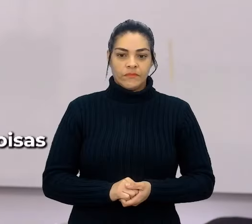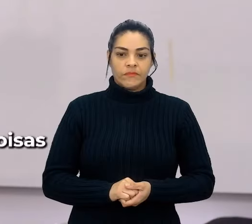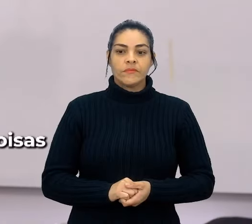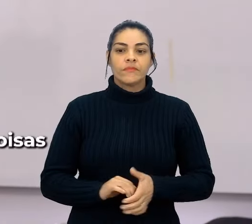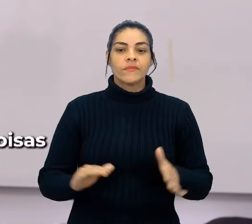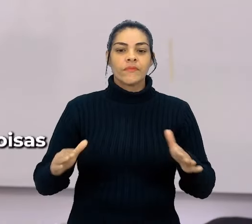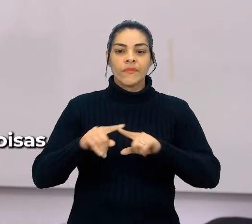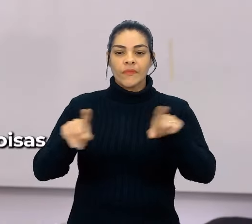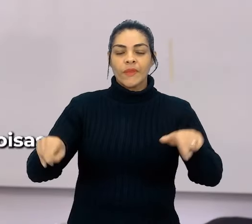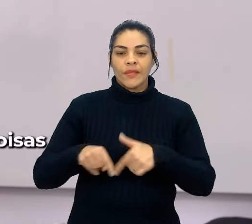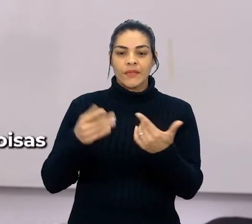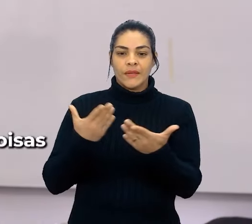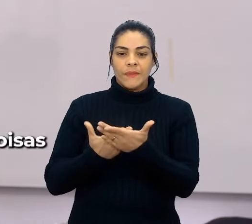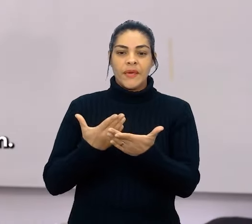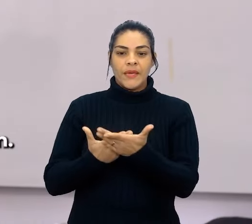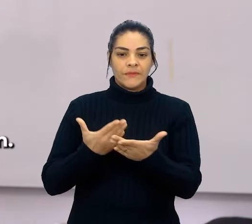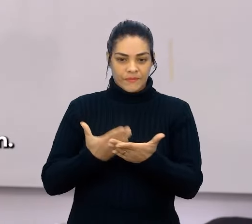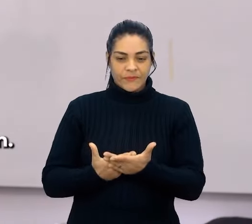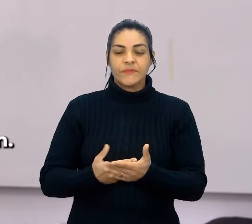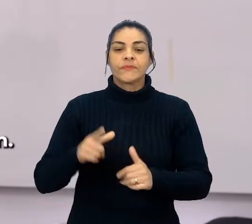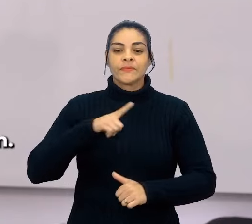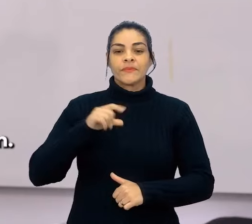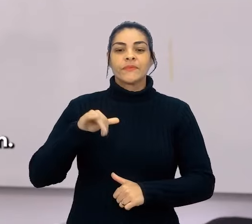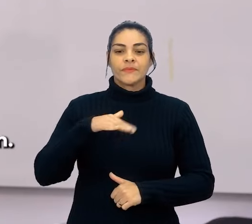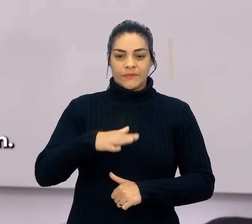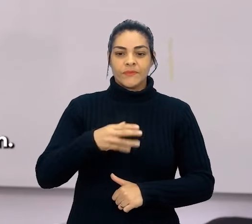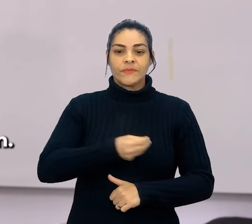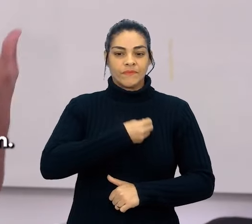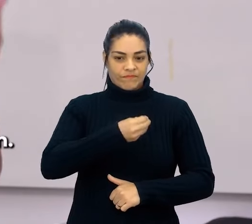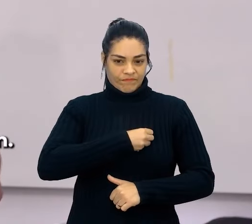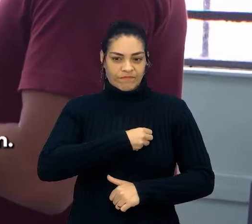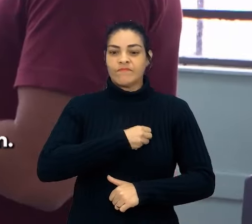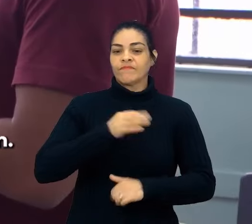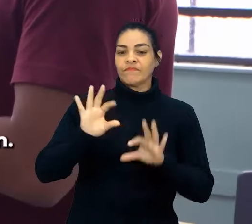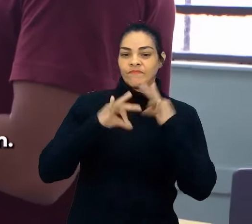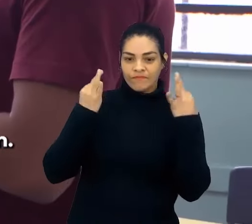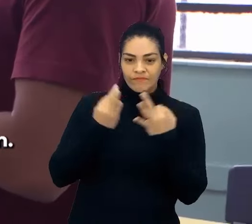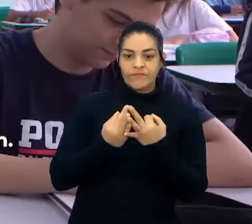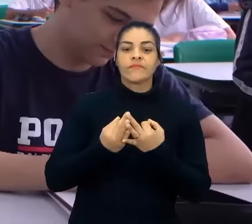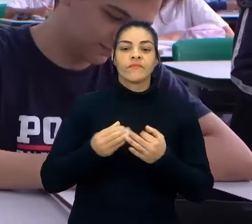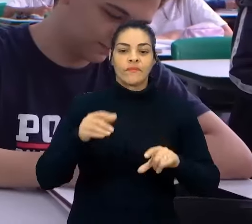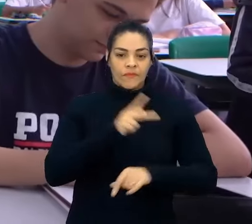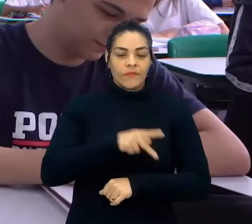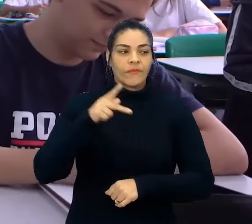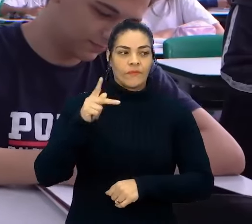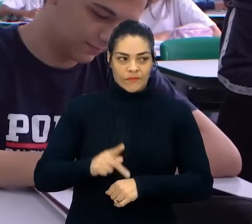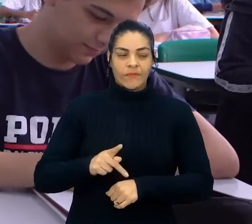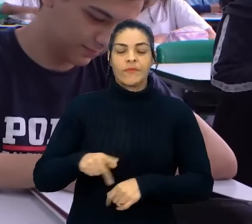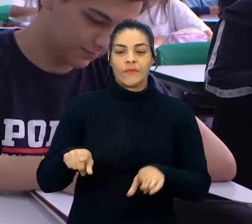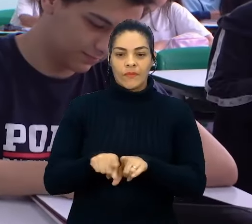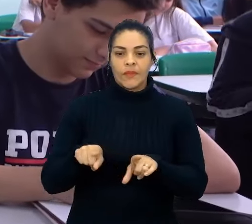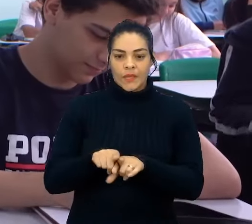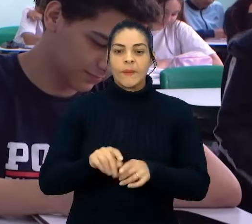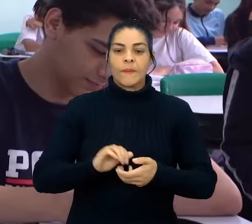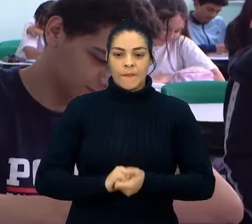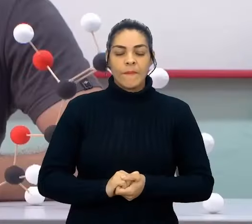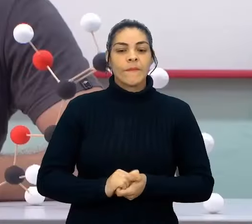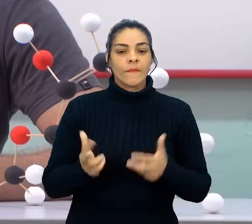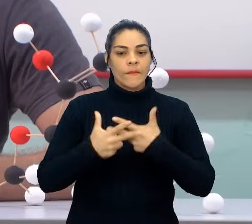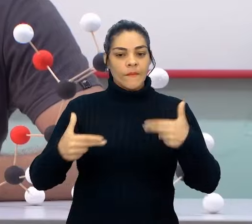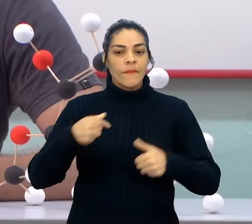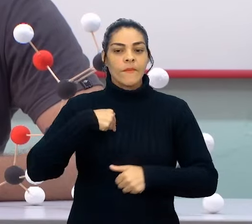Estar em sala de aula é um encontro de várias coisas da minha vida, desde a minha família, desde os professores que me influenciaram, e é um encontro das coisas que eu